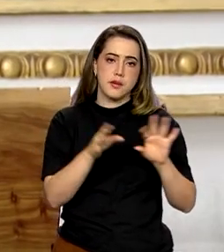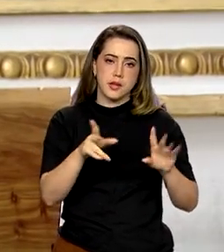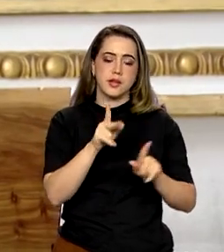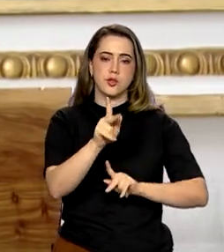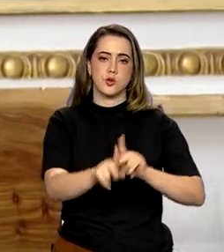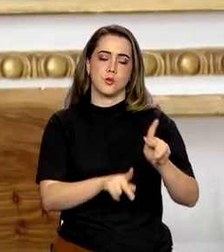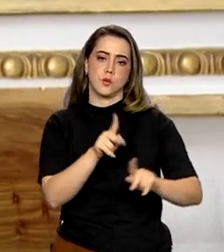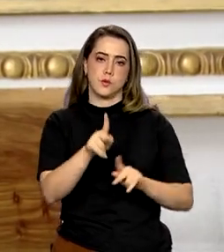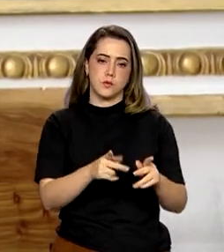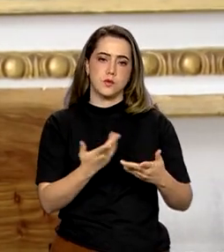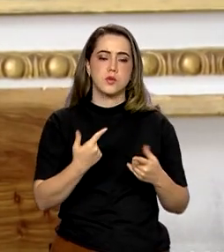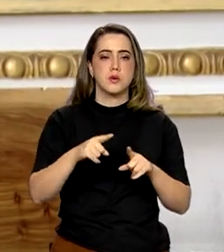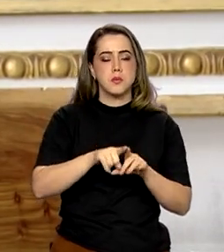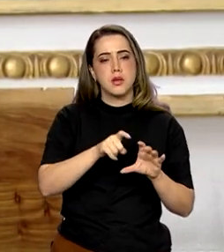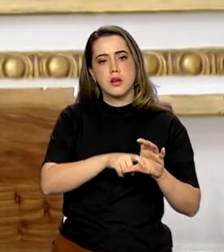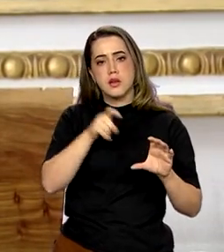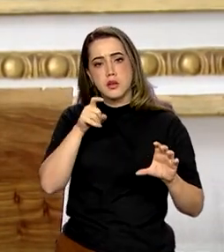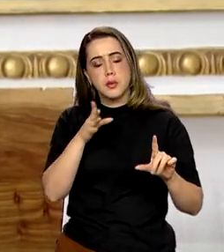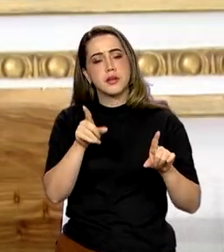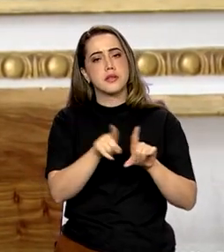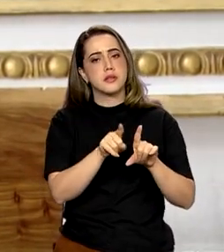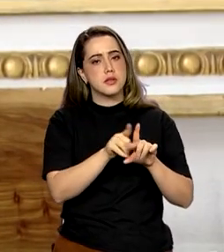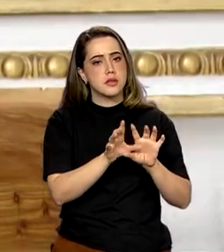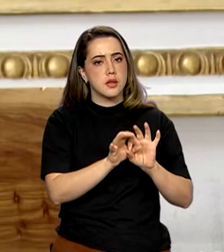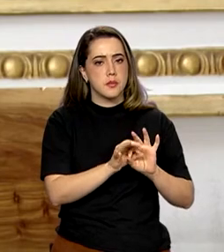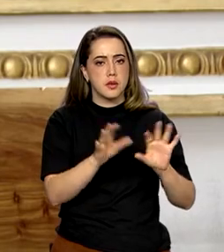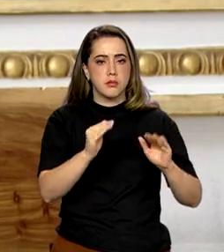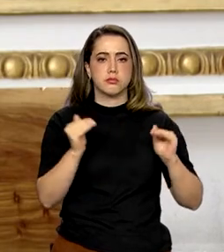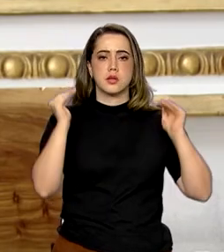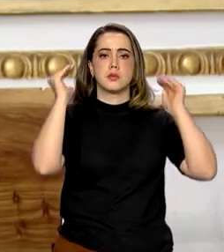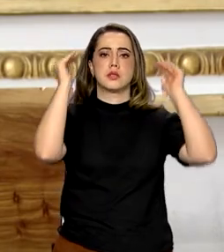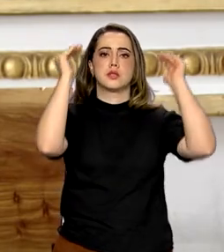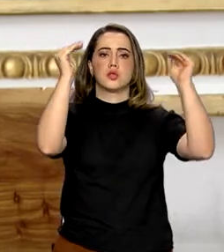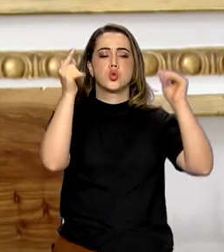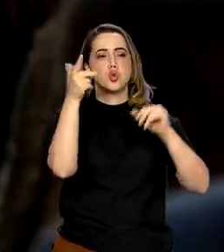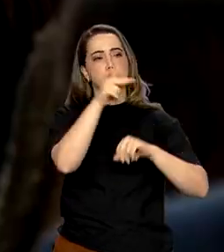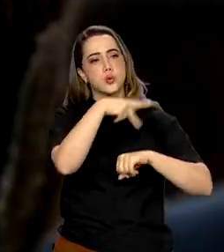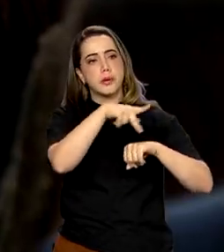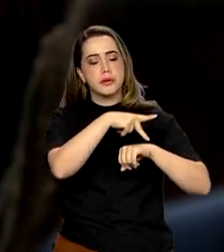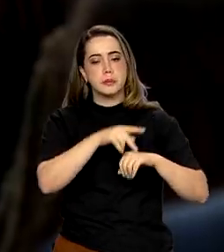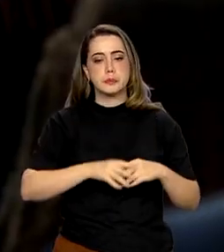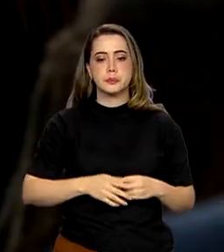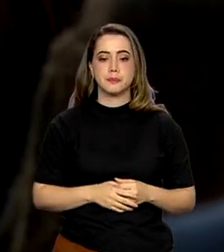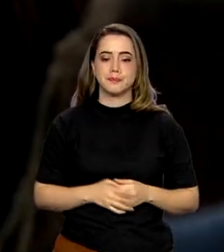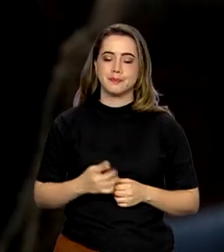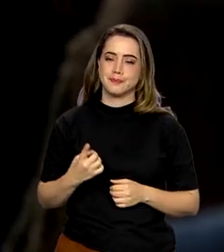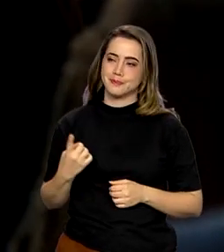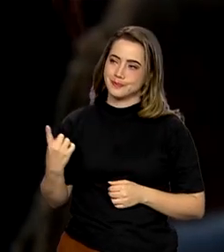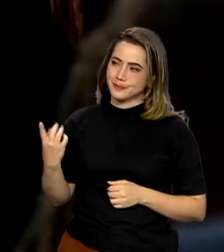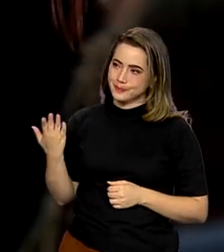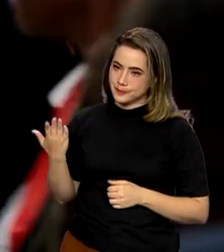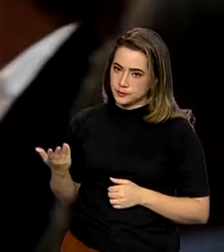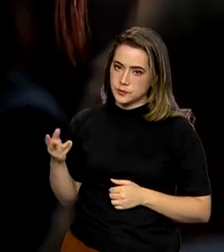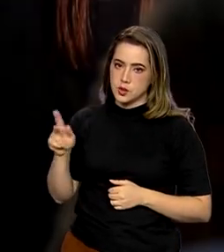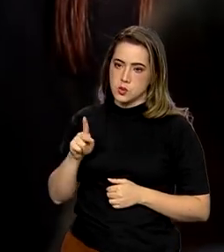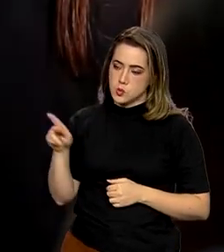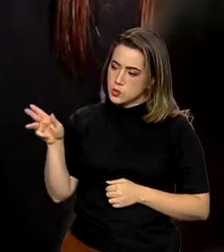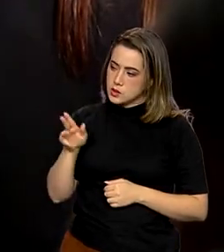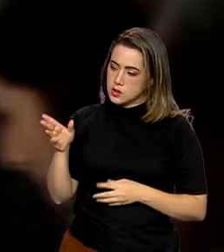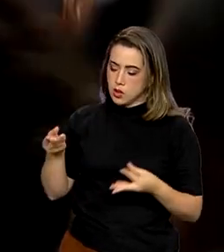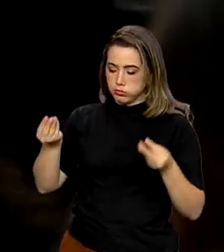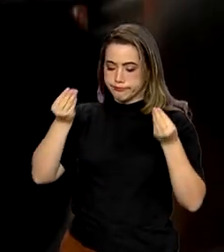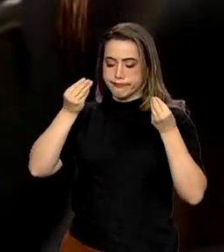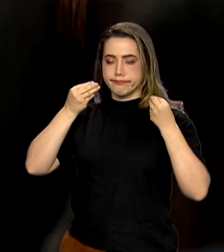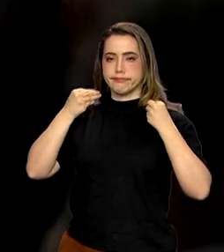povos, pela independência e pela soberania de outras nações. Luiz Inácio Lula da Silva recebeu a